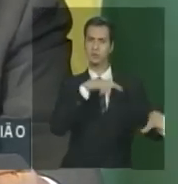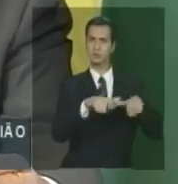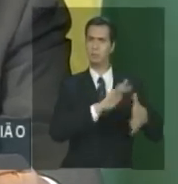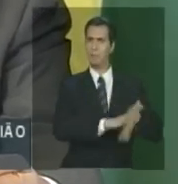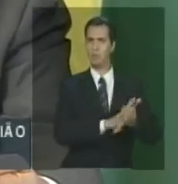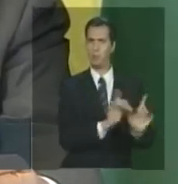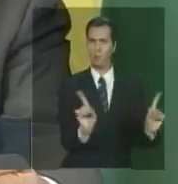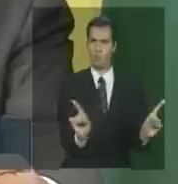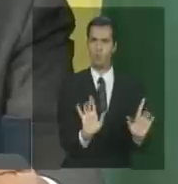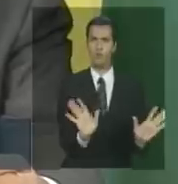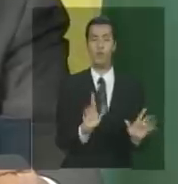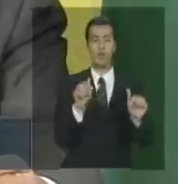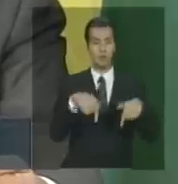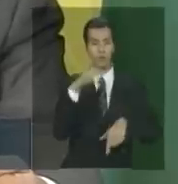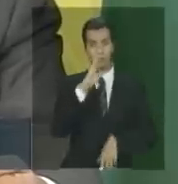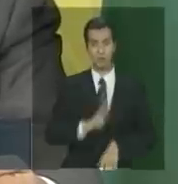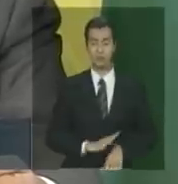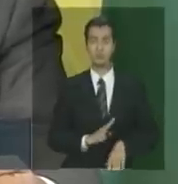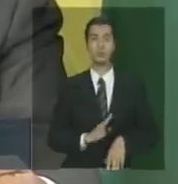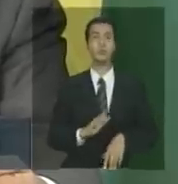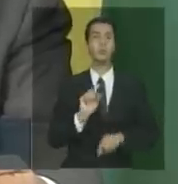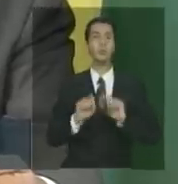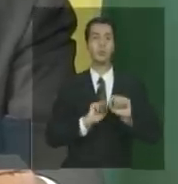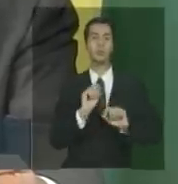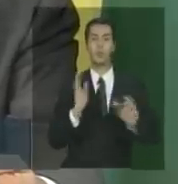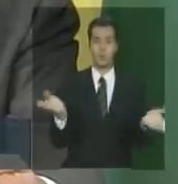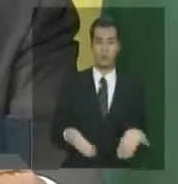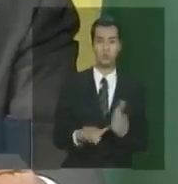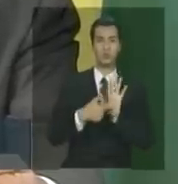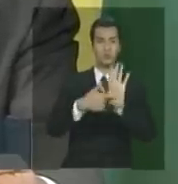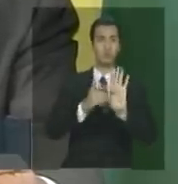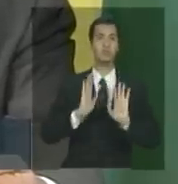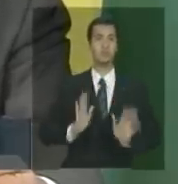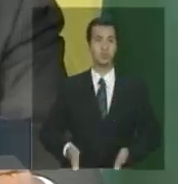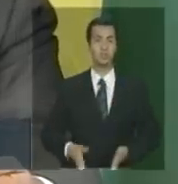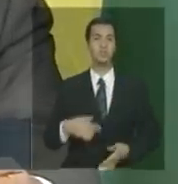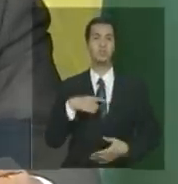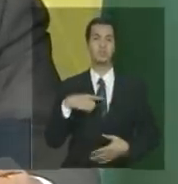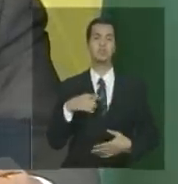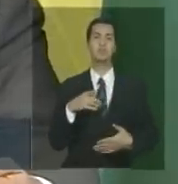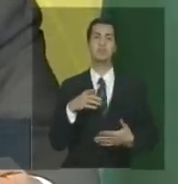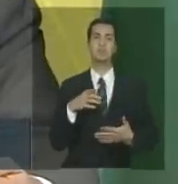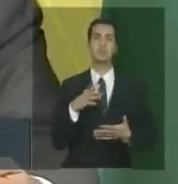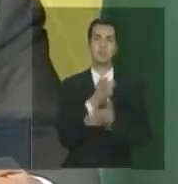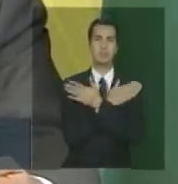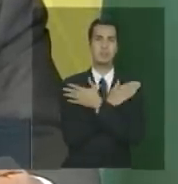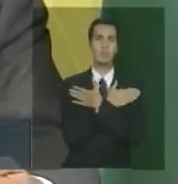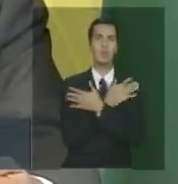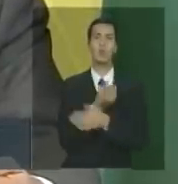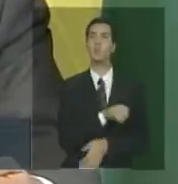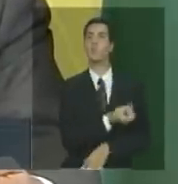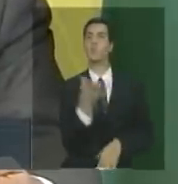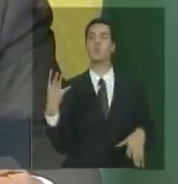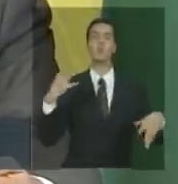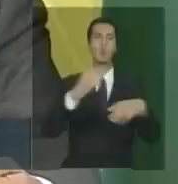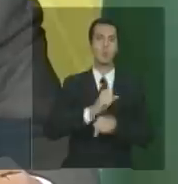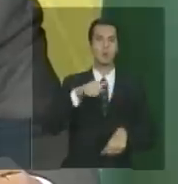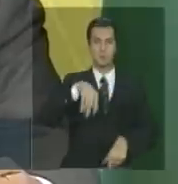diferente. Ainda hoje saiu o índice de desemprego, um dos mais baixos da série